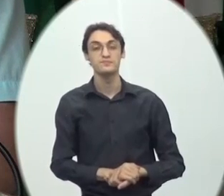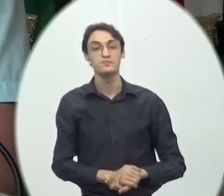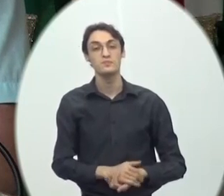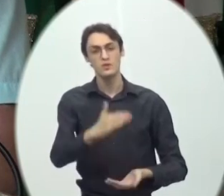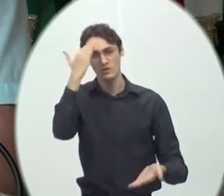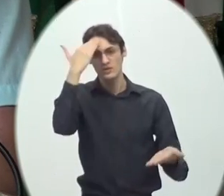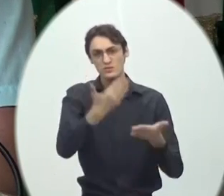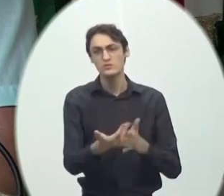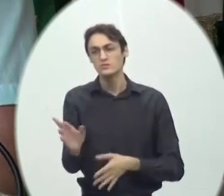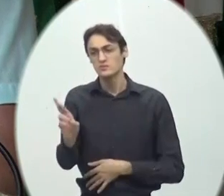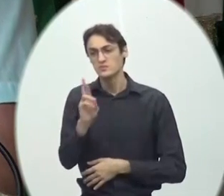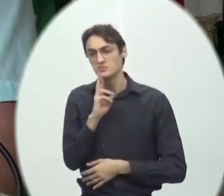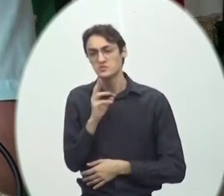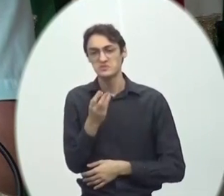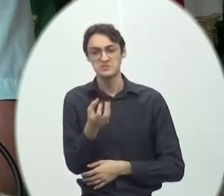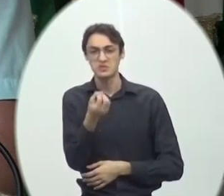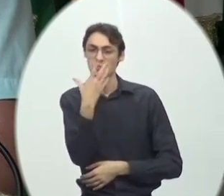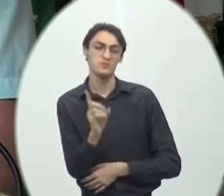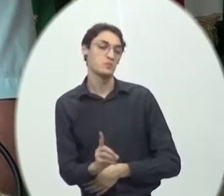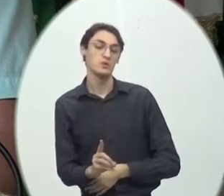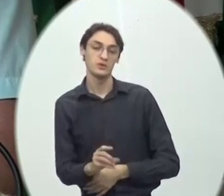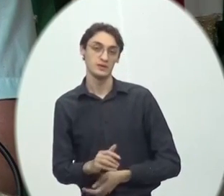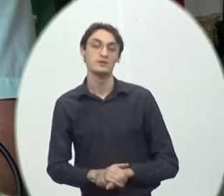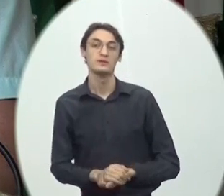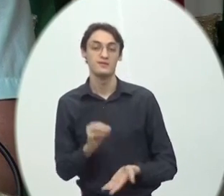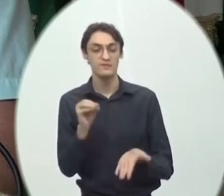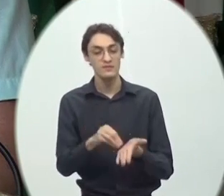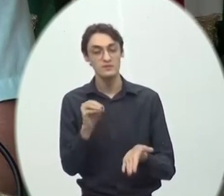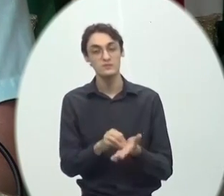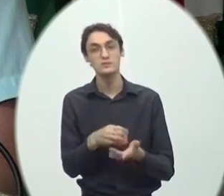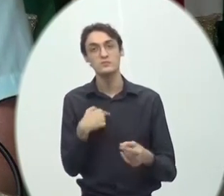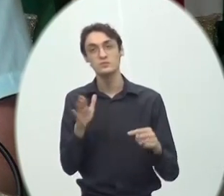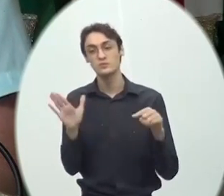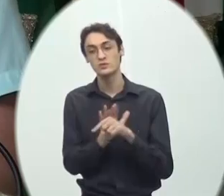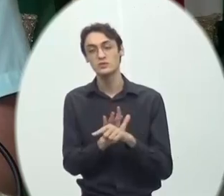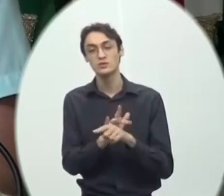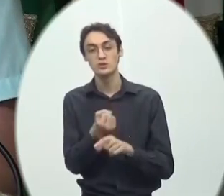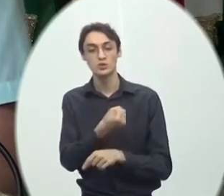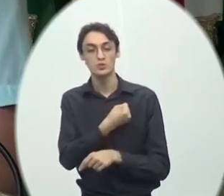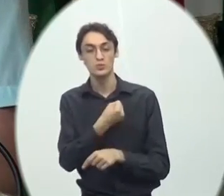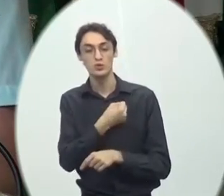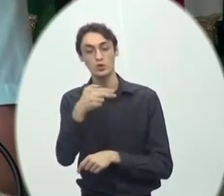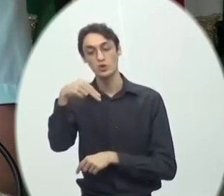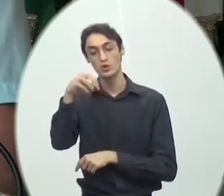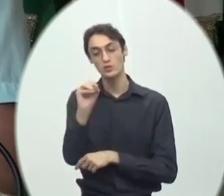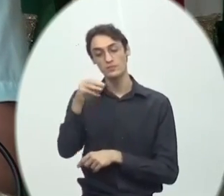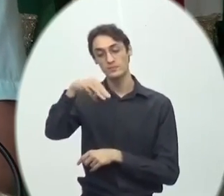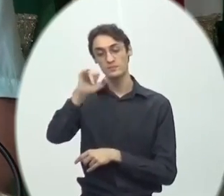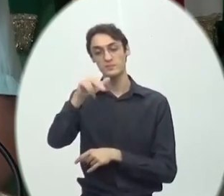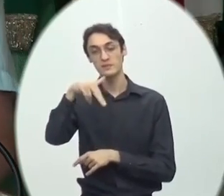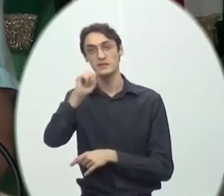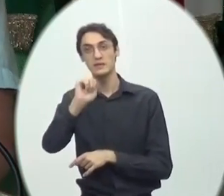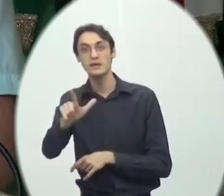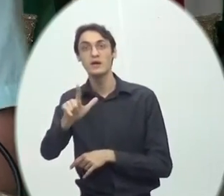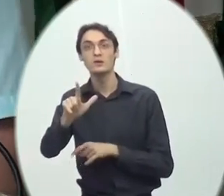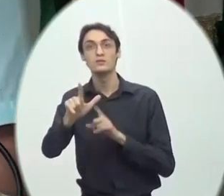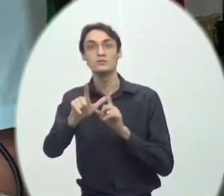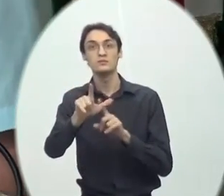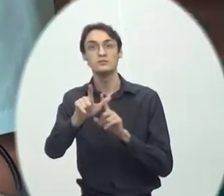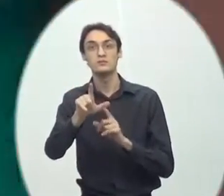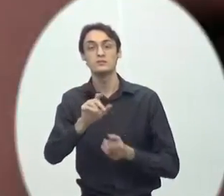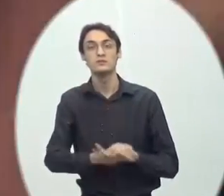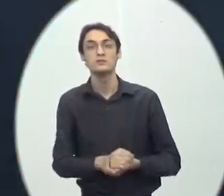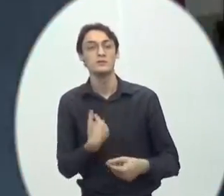foi bastante insuficiente. Quando a gente pergunta qual o valor nominal, vereador Potelec, se eu lhe pergunto qual o